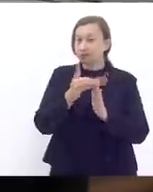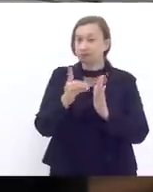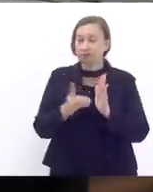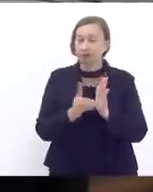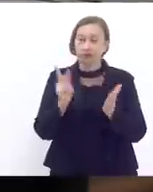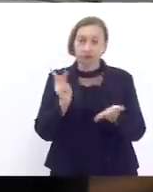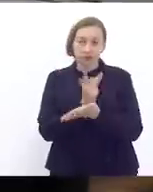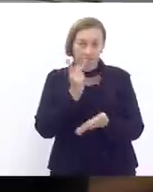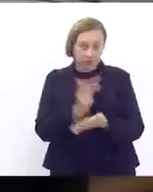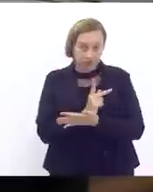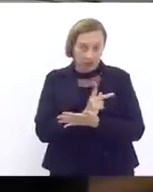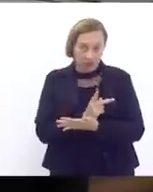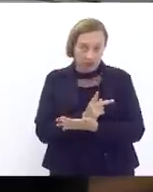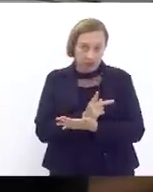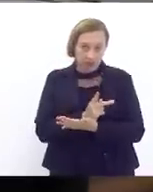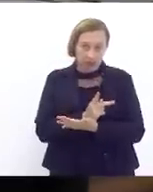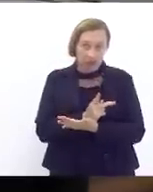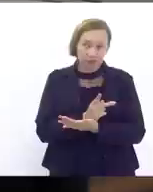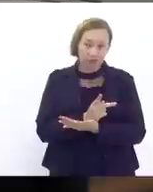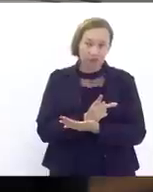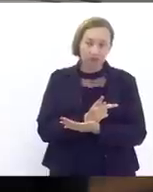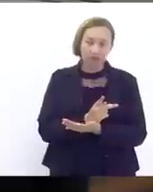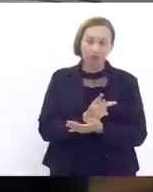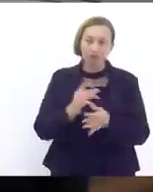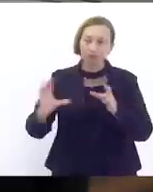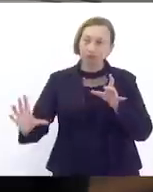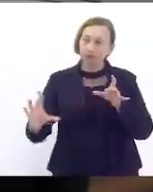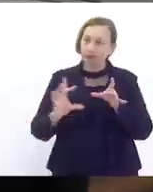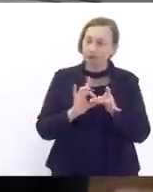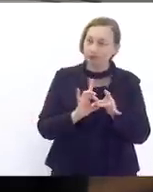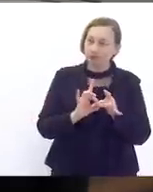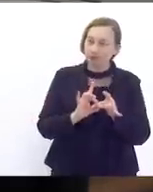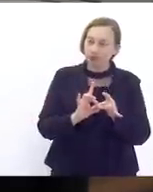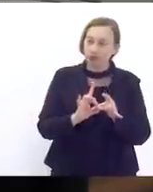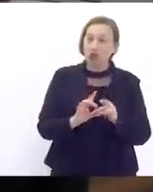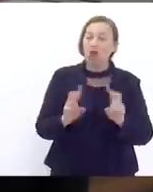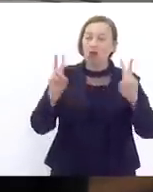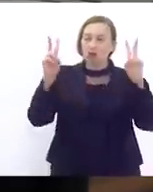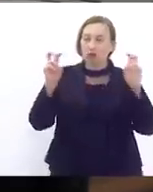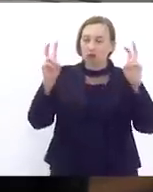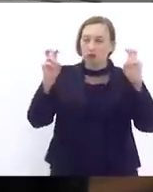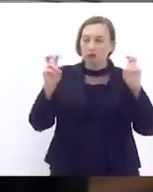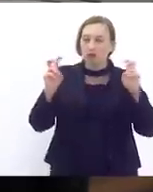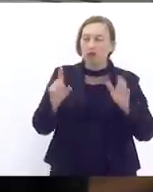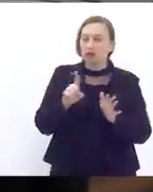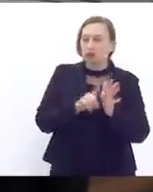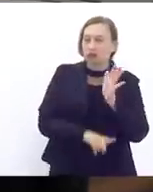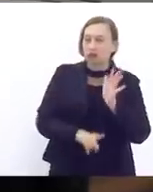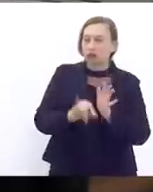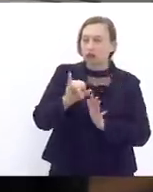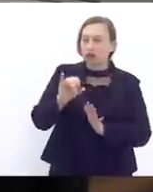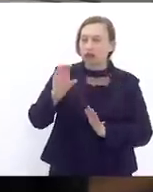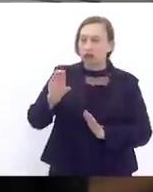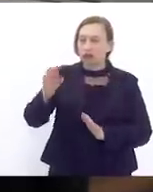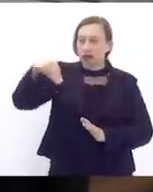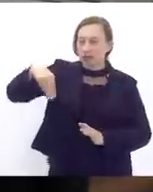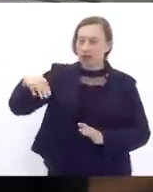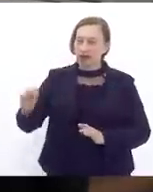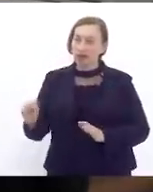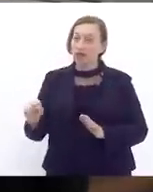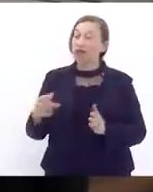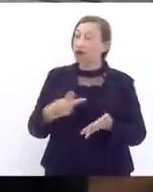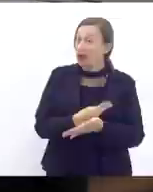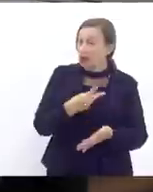tá ele fez uma adesão a questão da redução do ICMS de forma ilegal